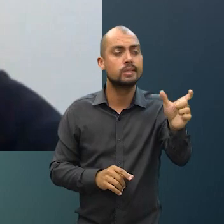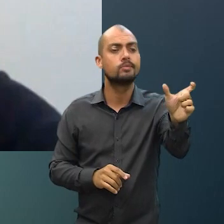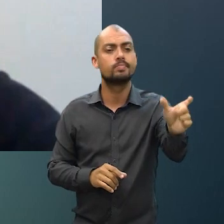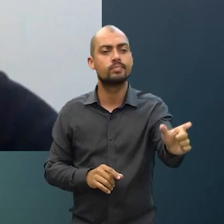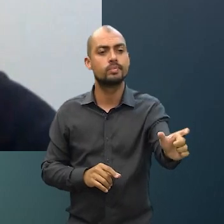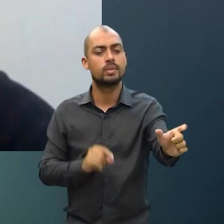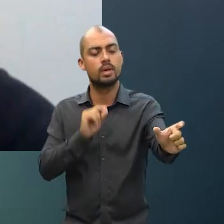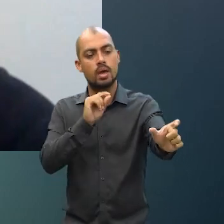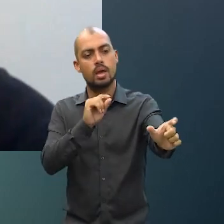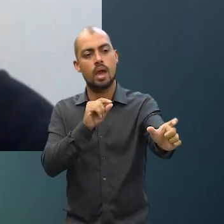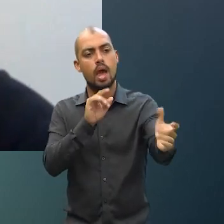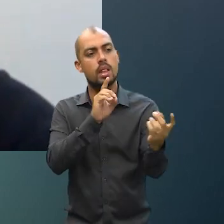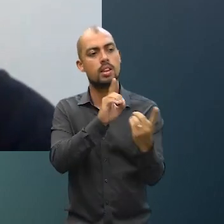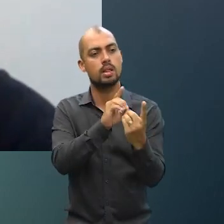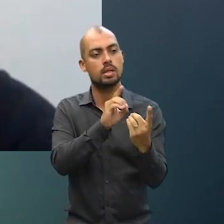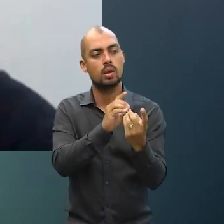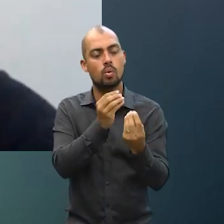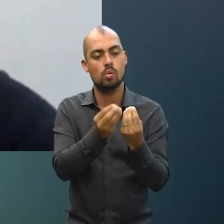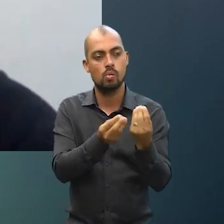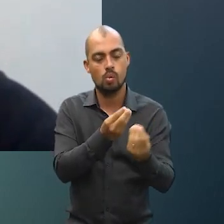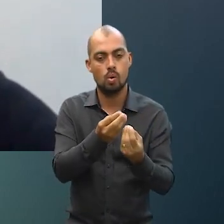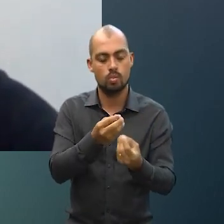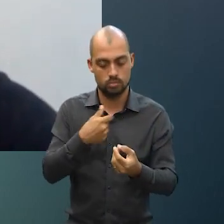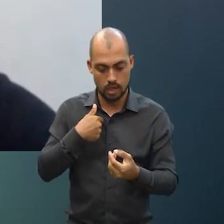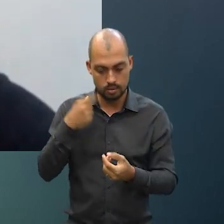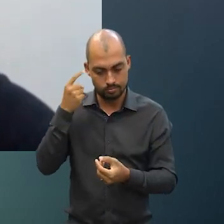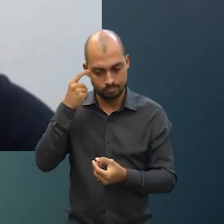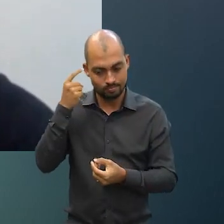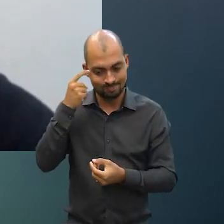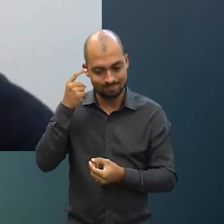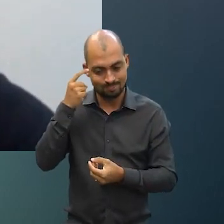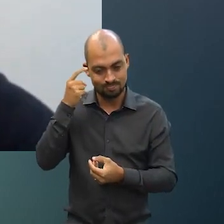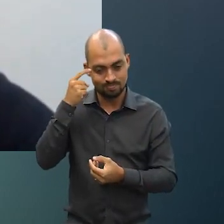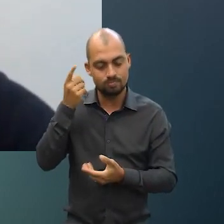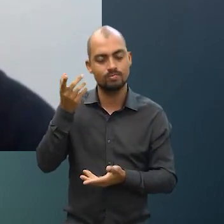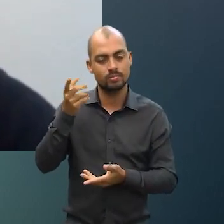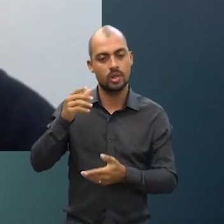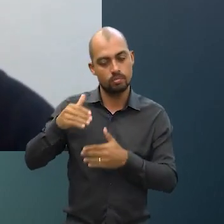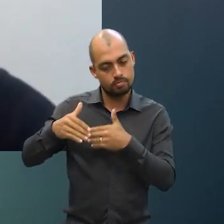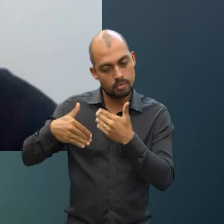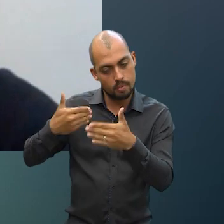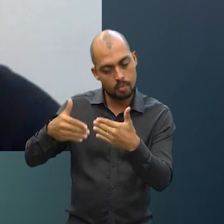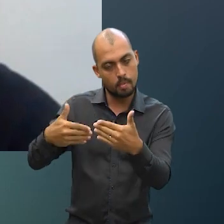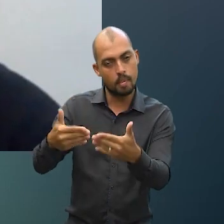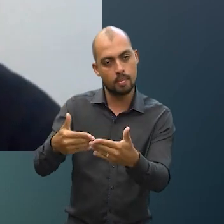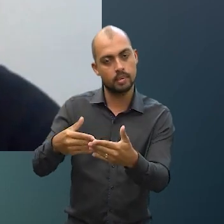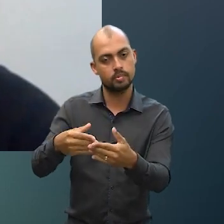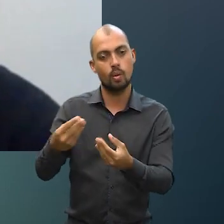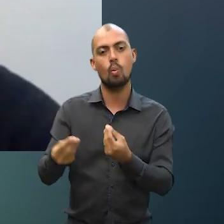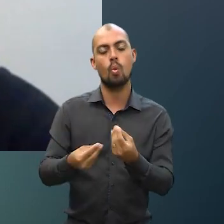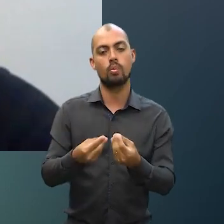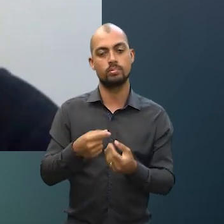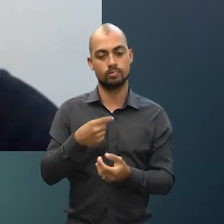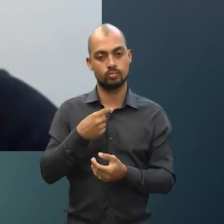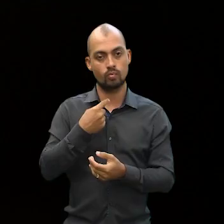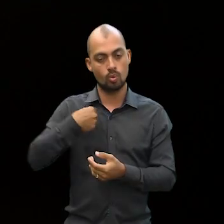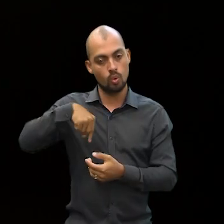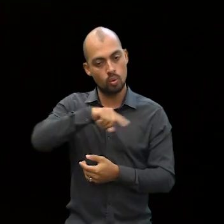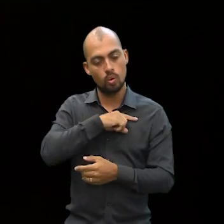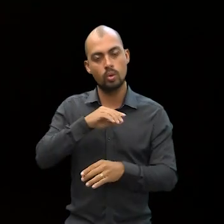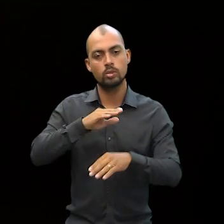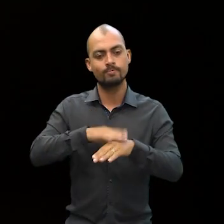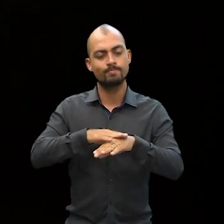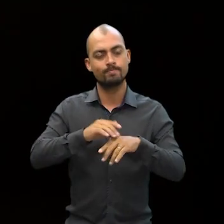passa para poder melhorar sempre, cada vez mais esse fluxo, esse processo para executar o serviço. O nosso serviço hoje